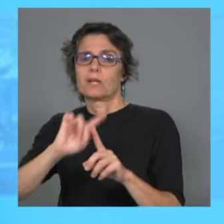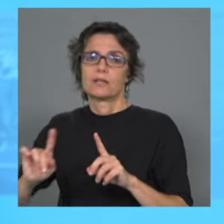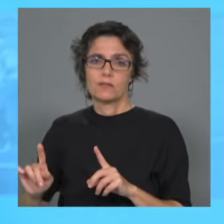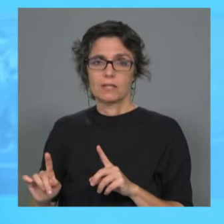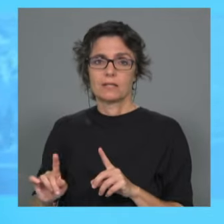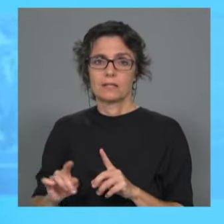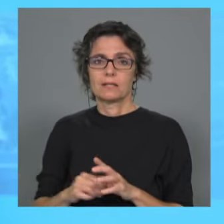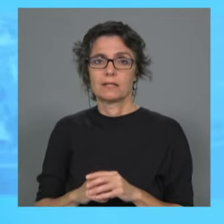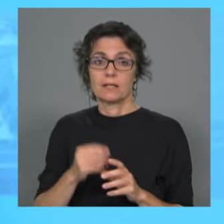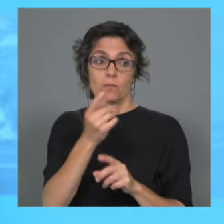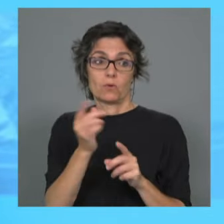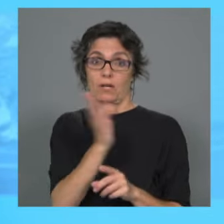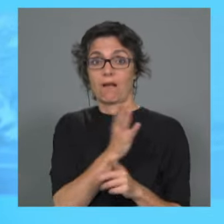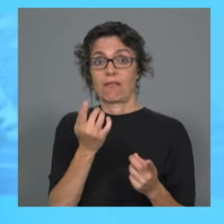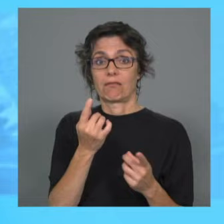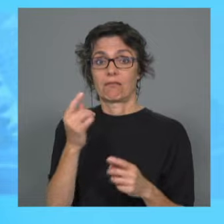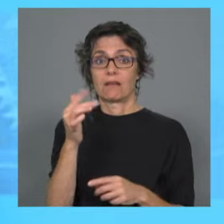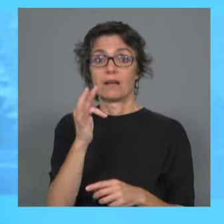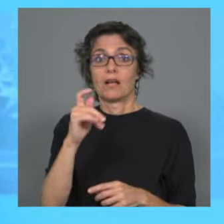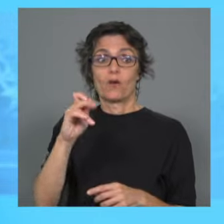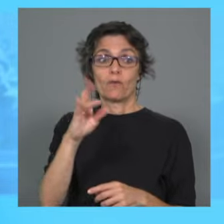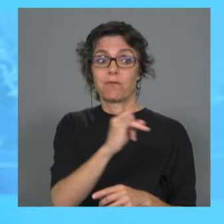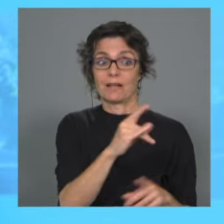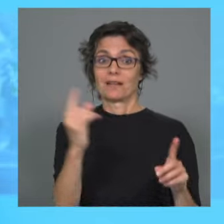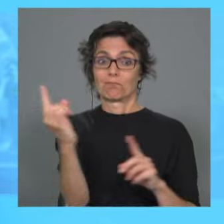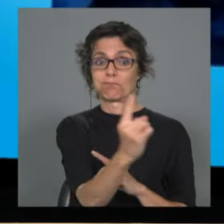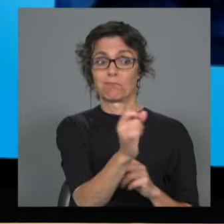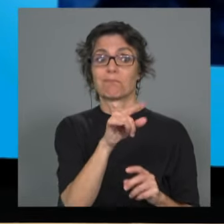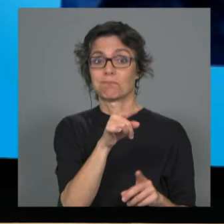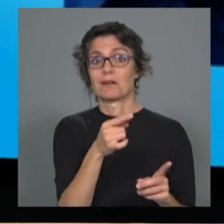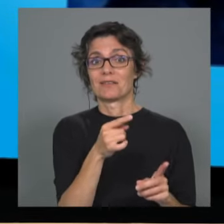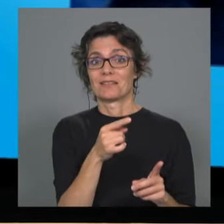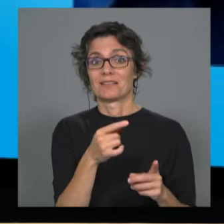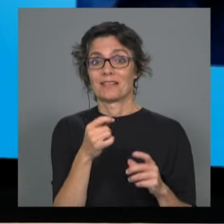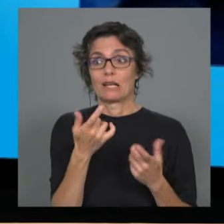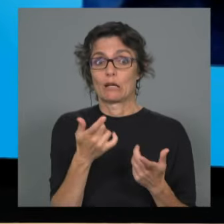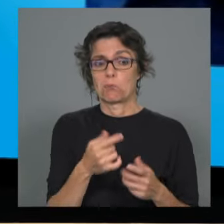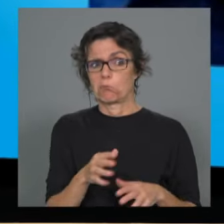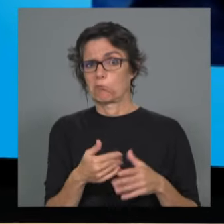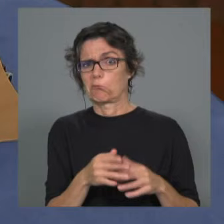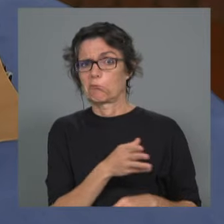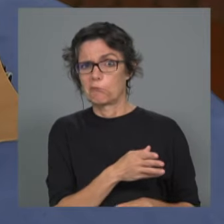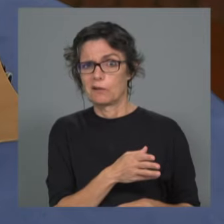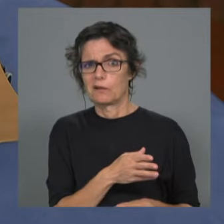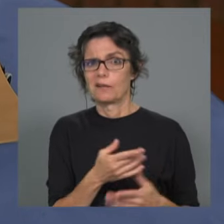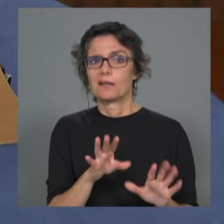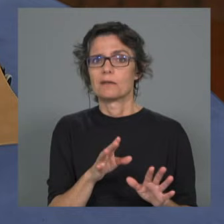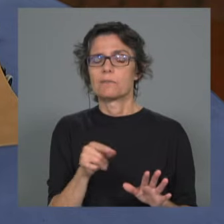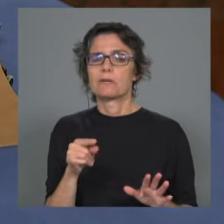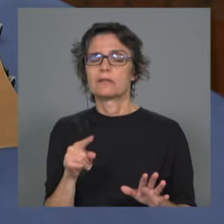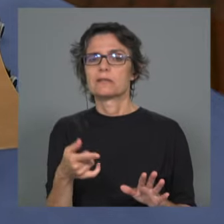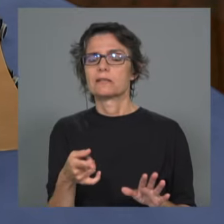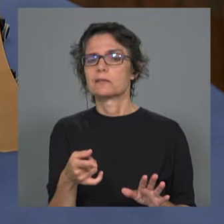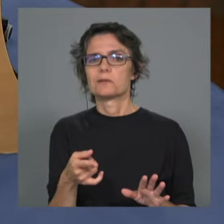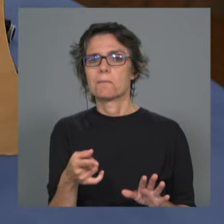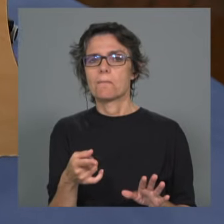que passou um frade franciscano no caminho e olhou para o lado, não é? Mas foi o franciscano, foi o samaritano que olhou. Ao fim e ao cabo, esta